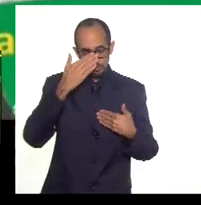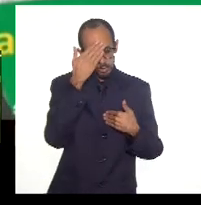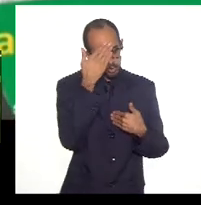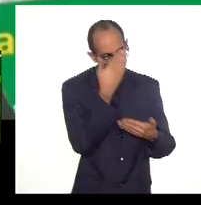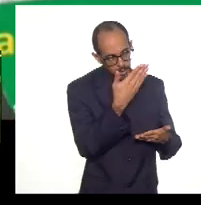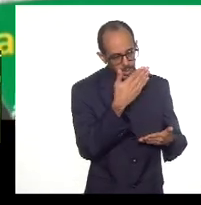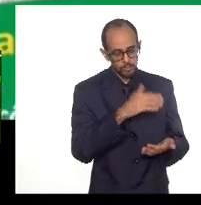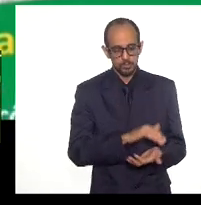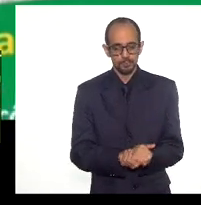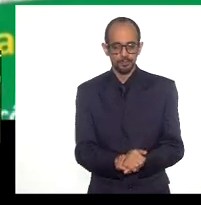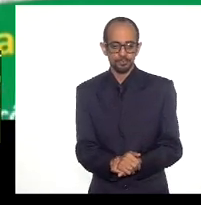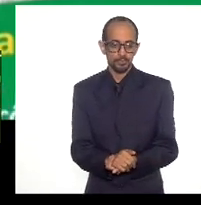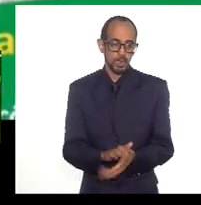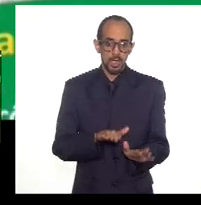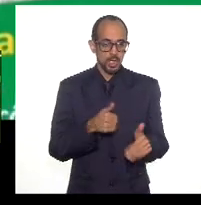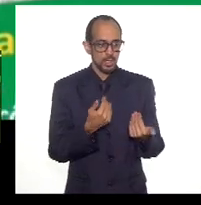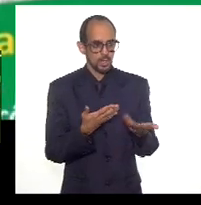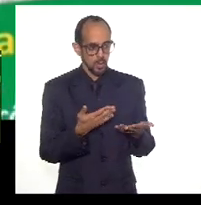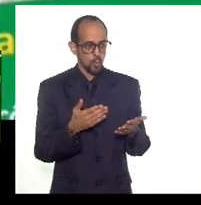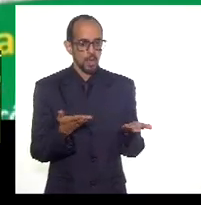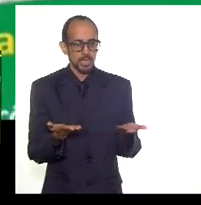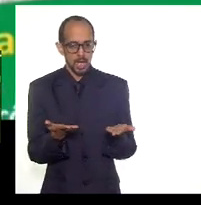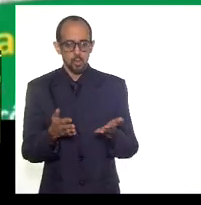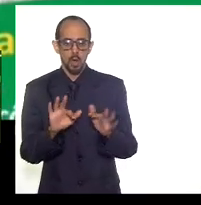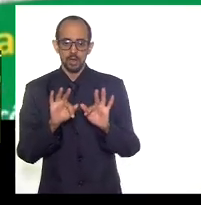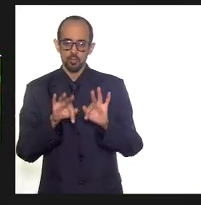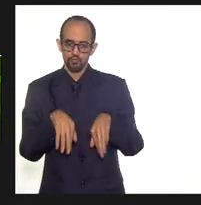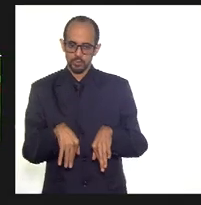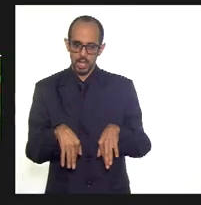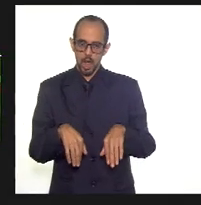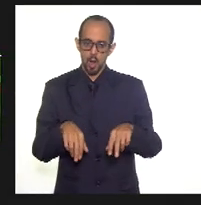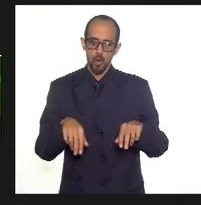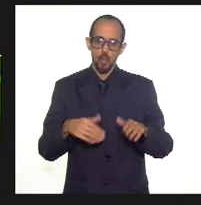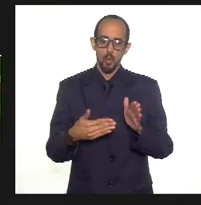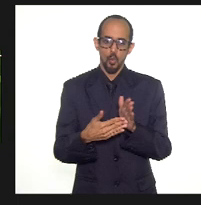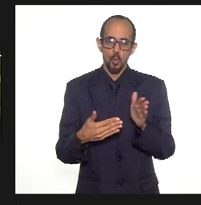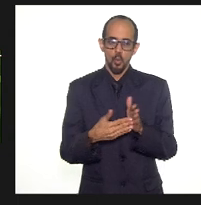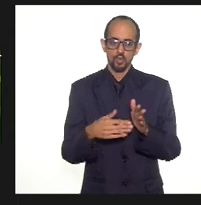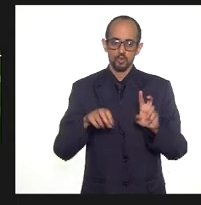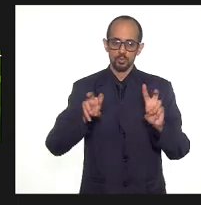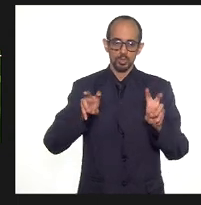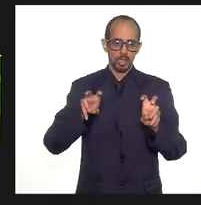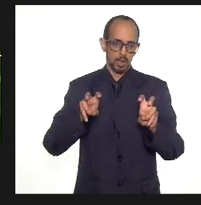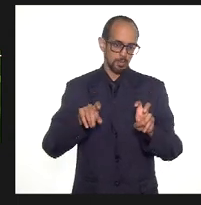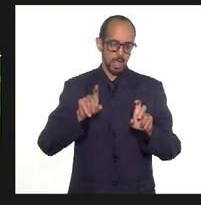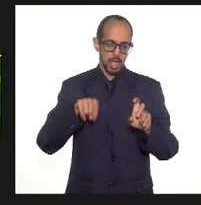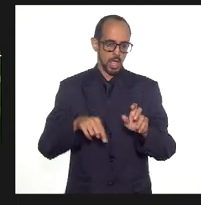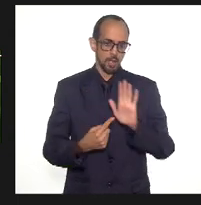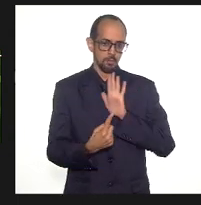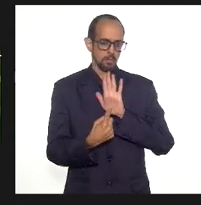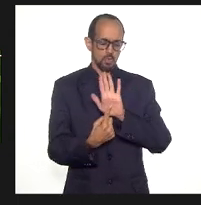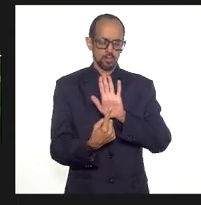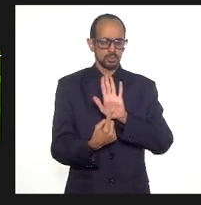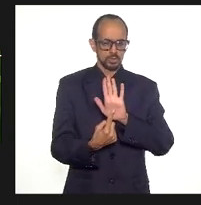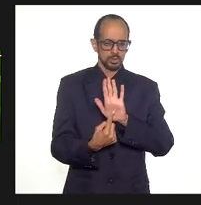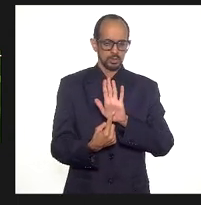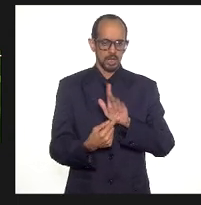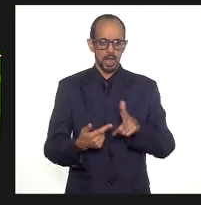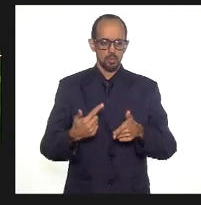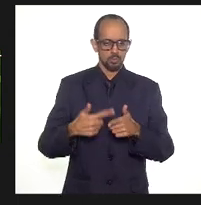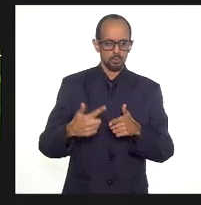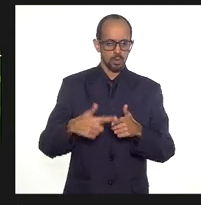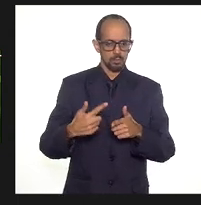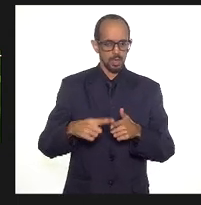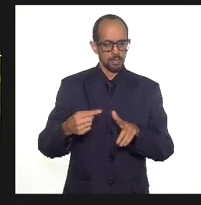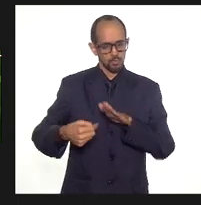Bom, e por fim, deputado Luiz Paulo, a gente procurou aqui ilustrar também uma questão que foi abordada no